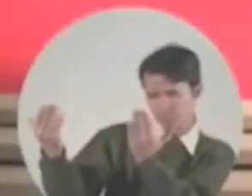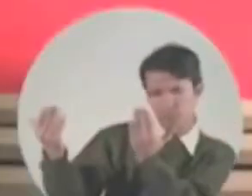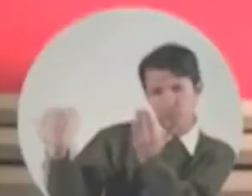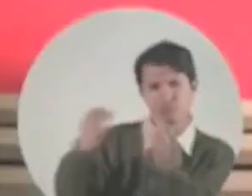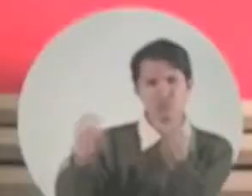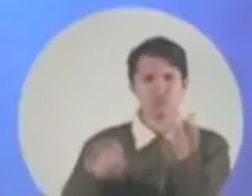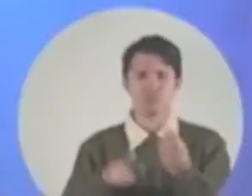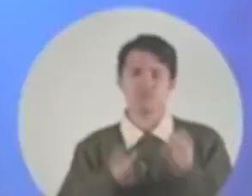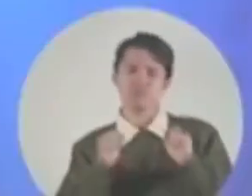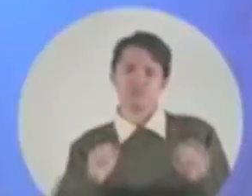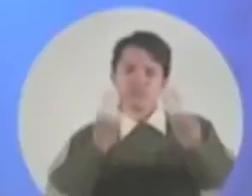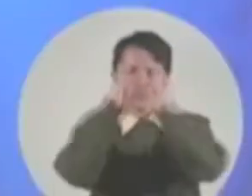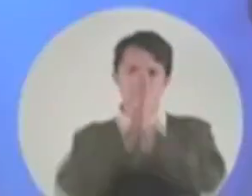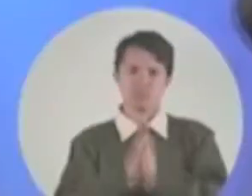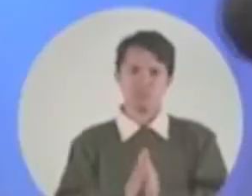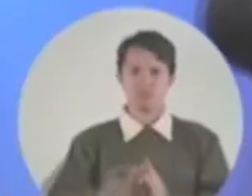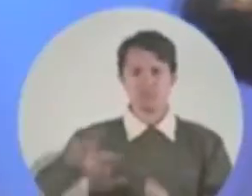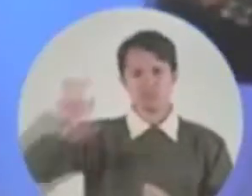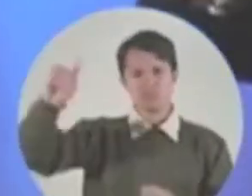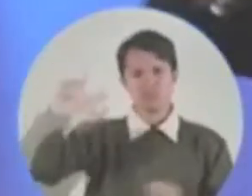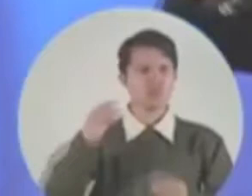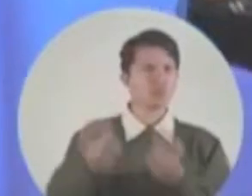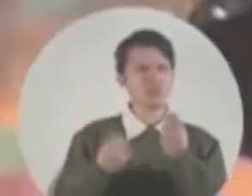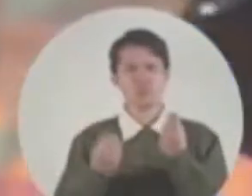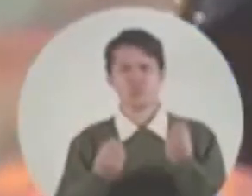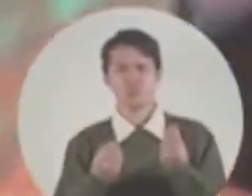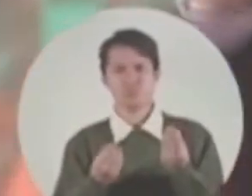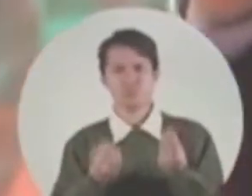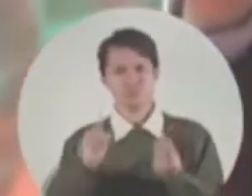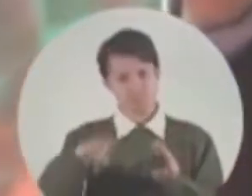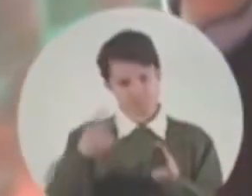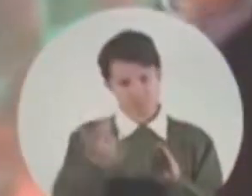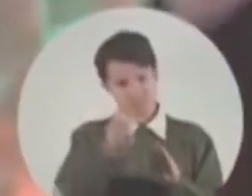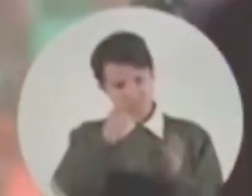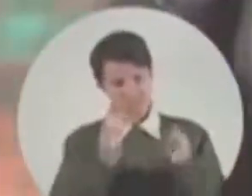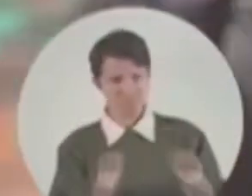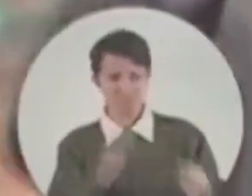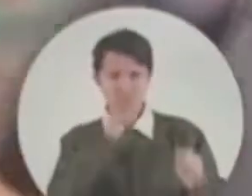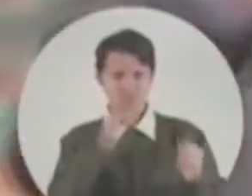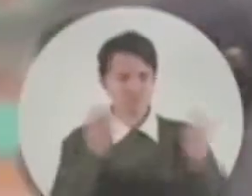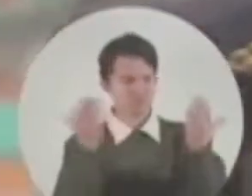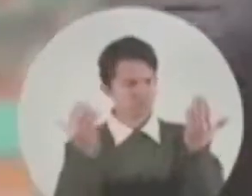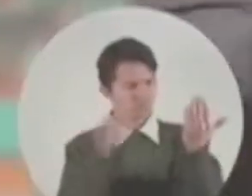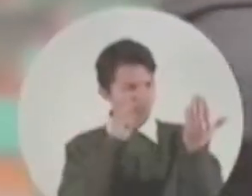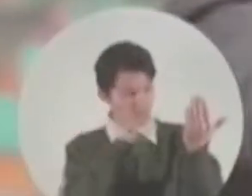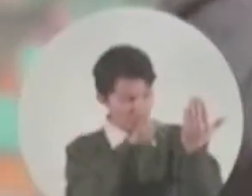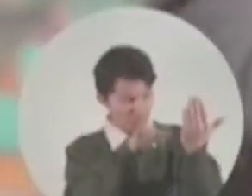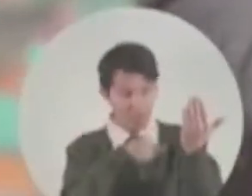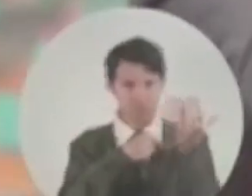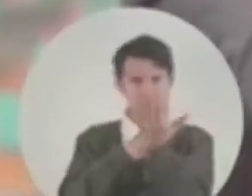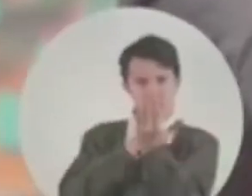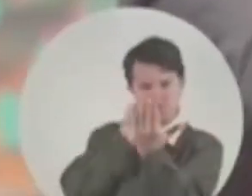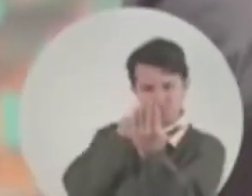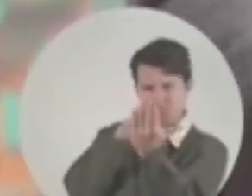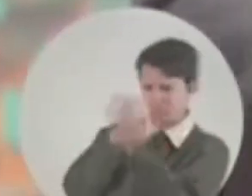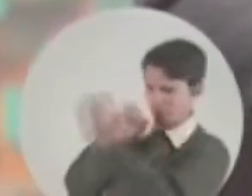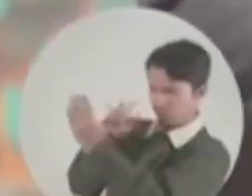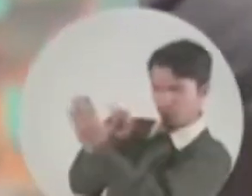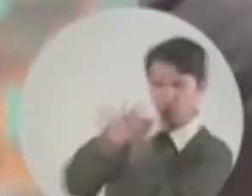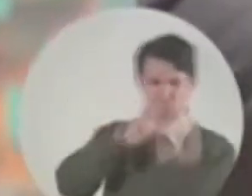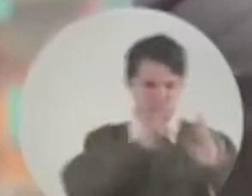estivesse virando esse prisma, e a gente pudesse perceber coisas diferentes